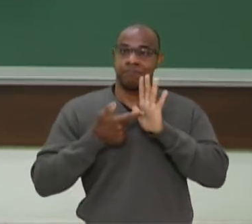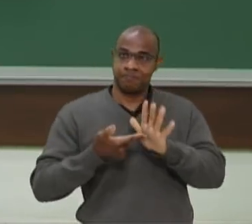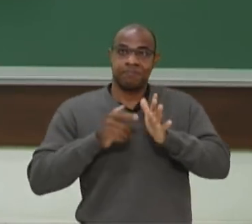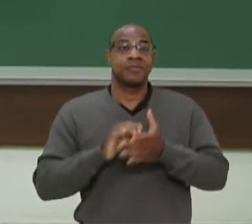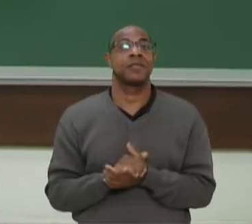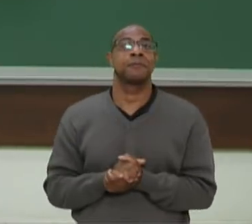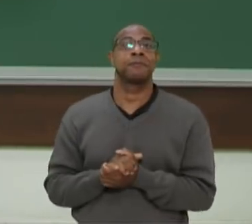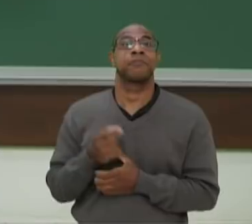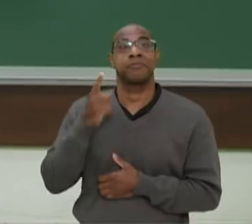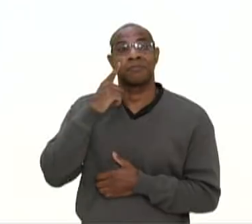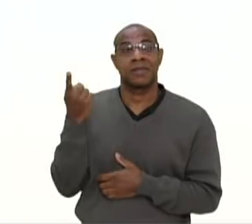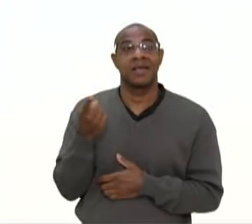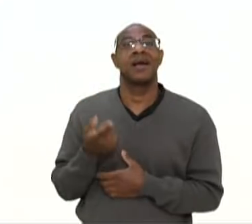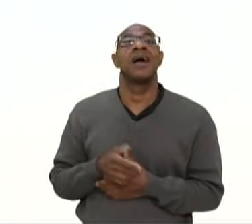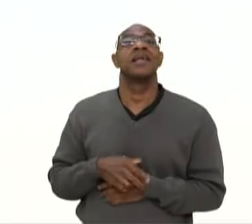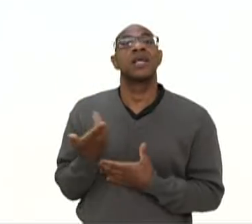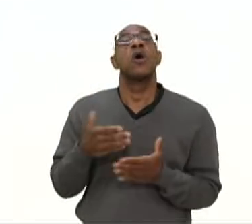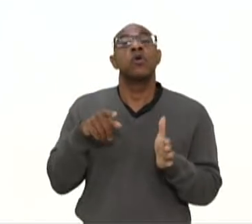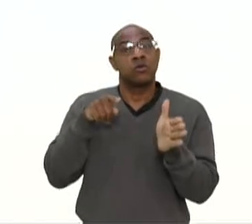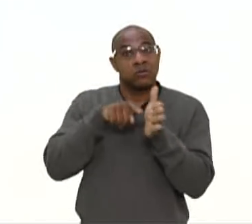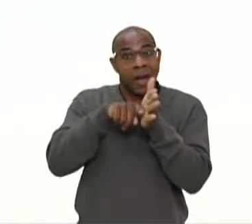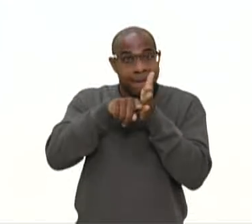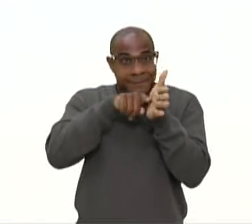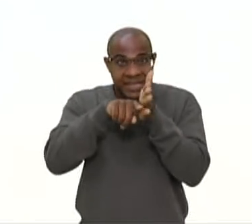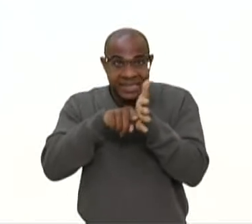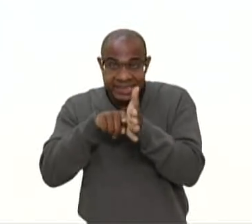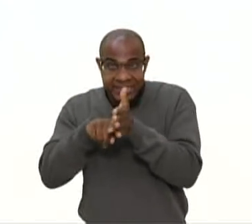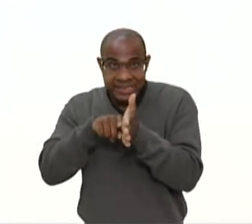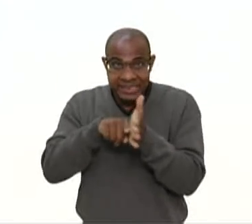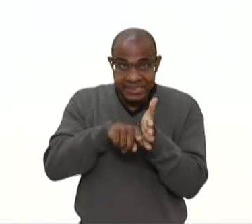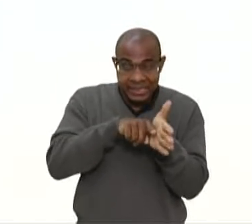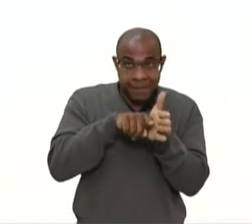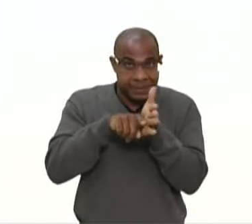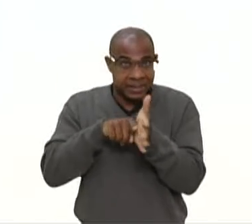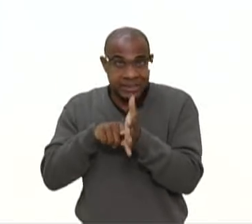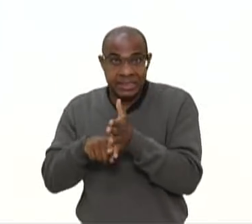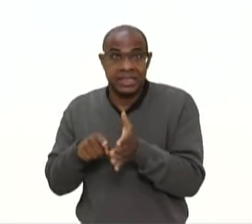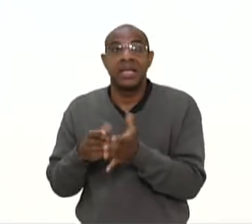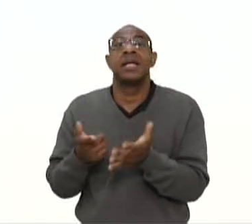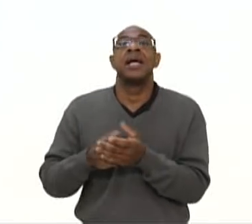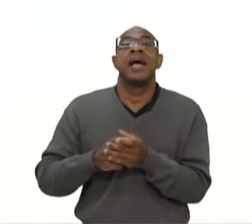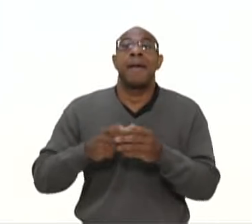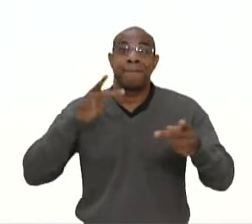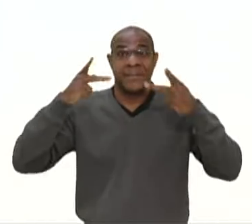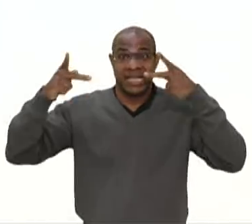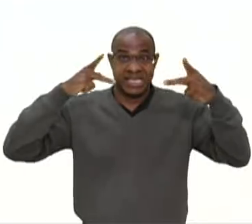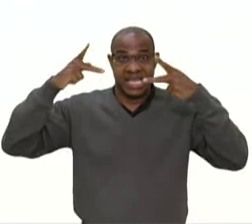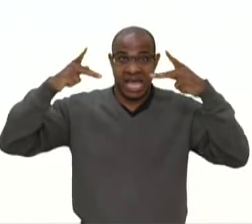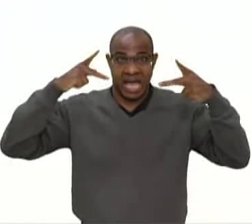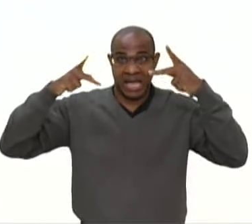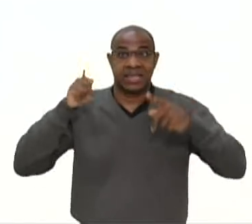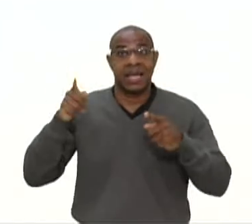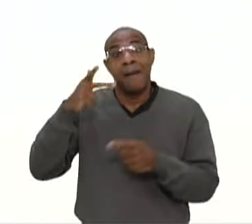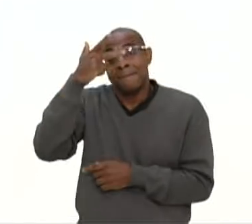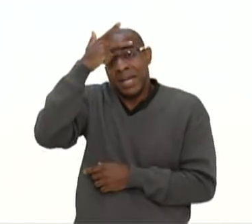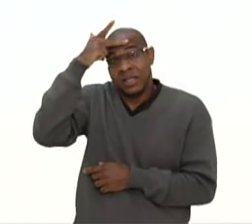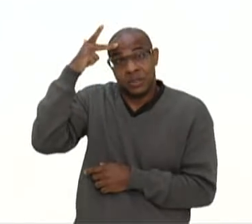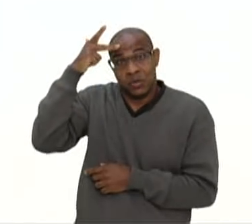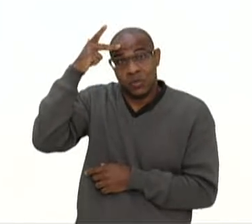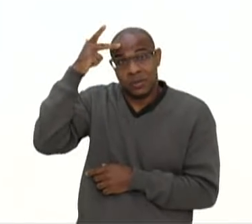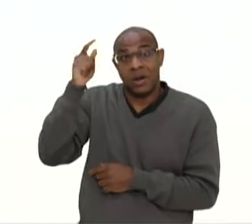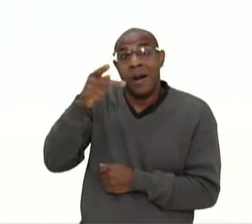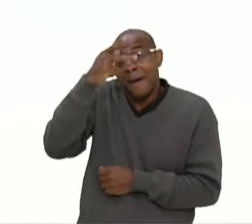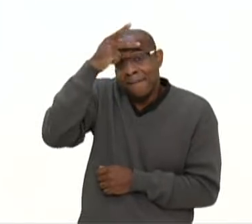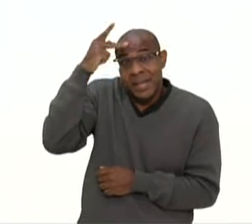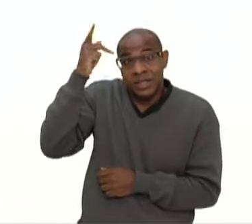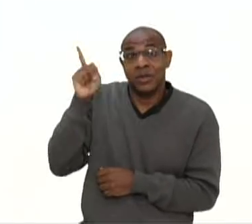lá? Segundo os estudos do Instituto de Psiquiatria do Hospital das Clínicas de São Paulo, pessoas, veja aqui, a